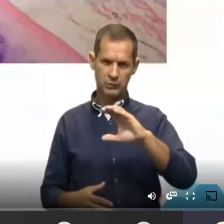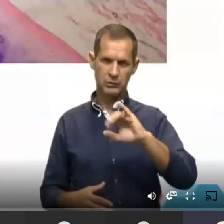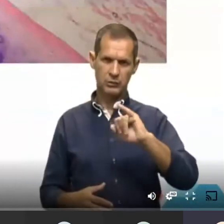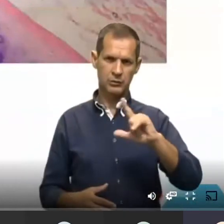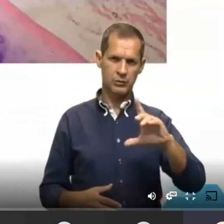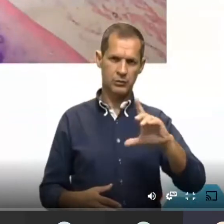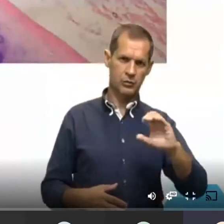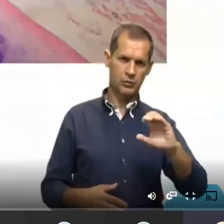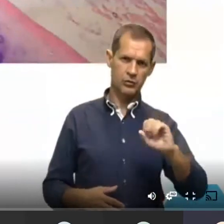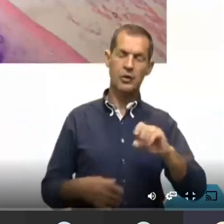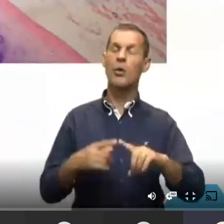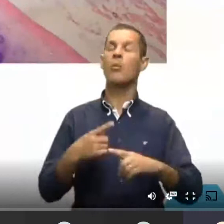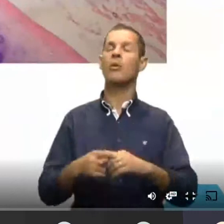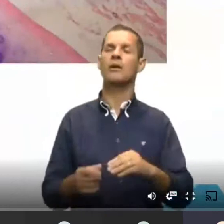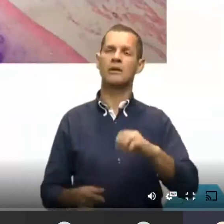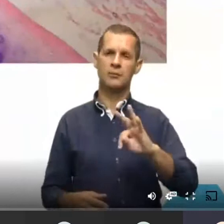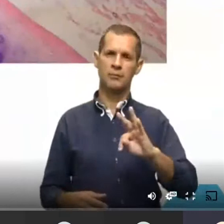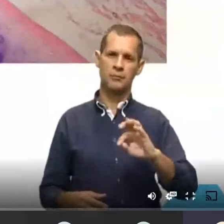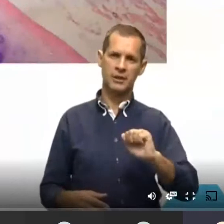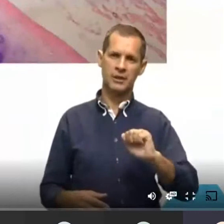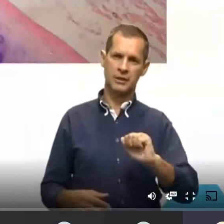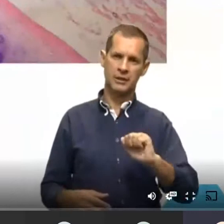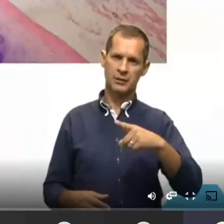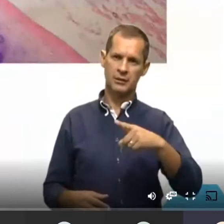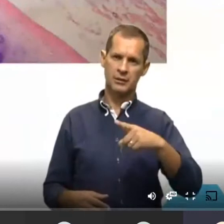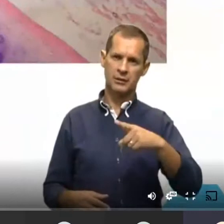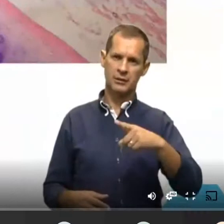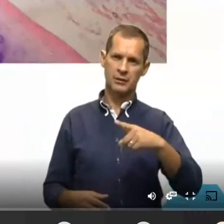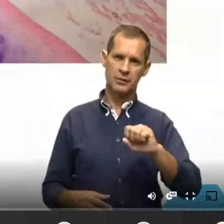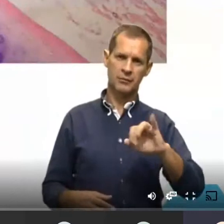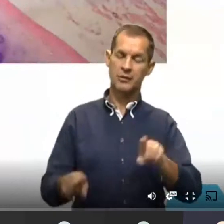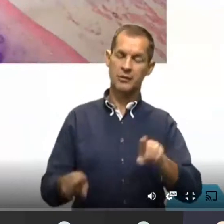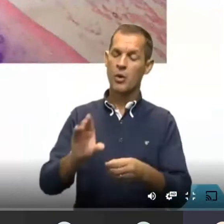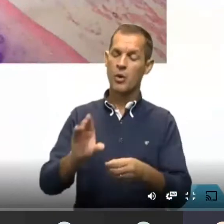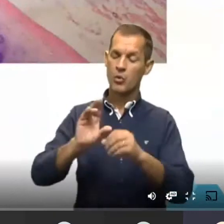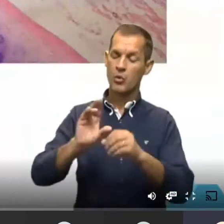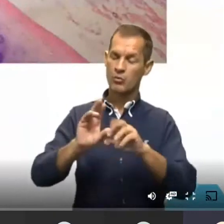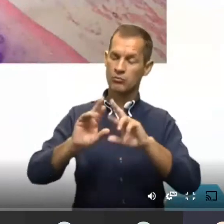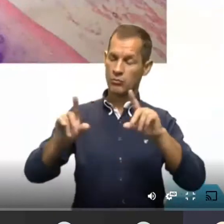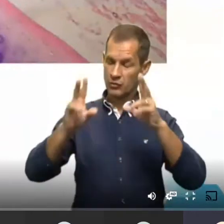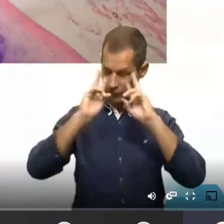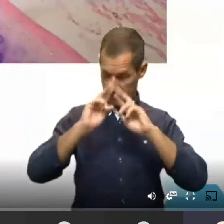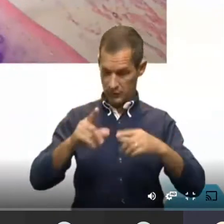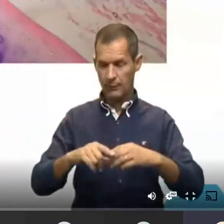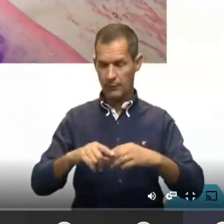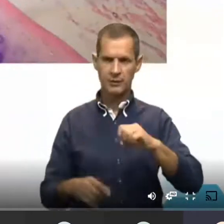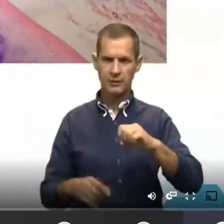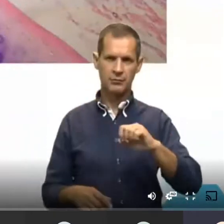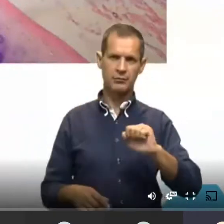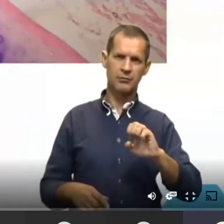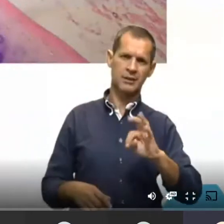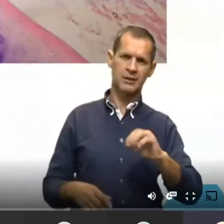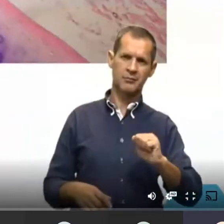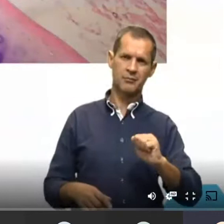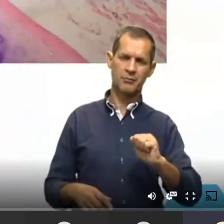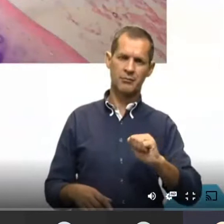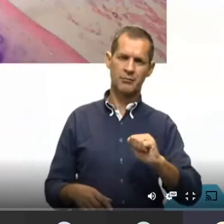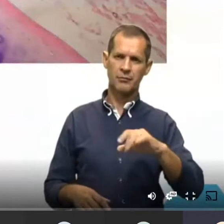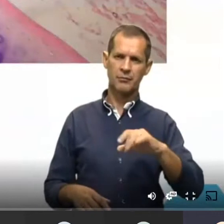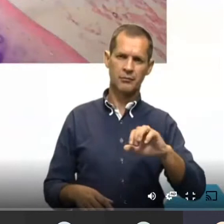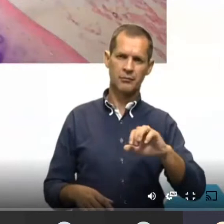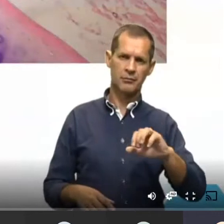cílios? Justamente porque na metaplasia, né, aqui a gente tem um outro aumento, na metaplasia a gente não vai ver